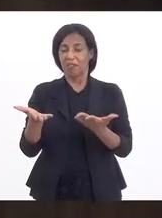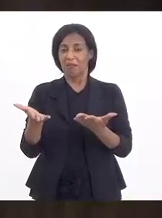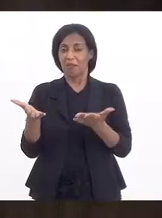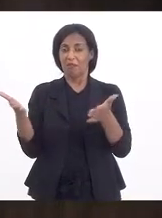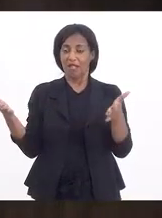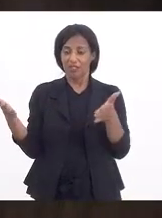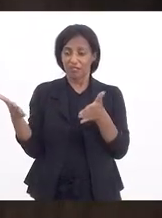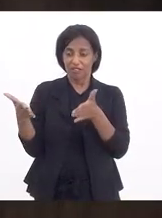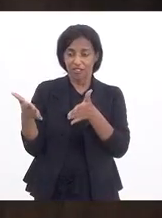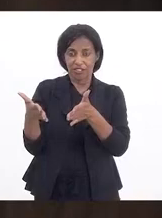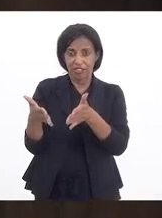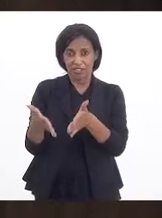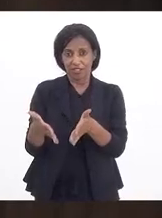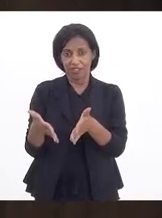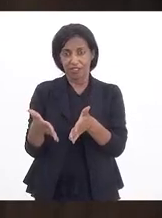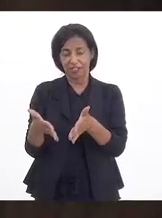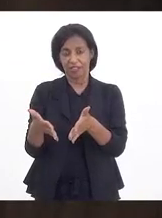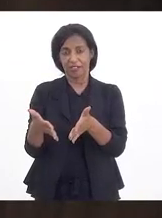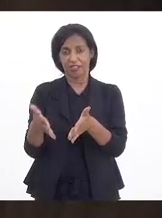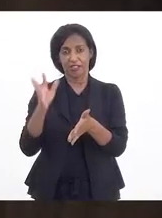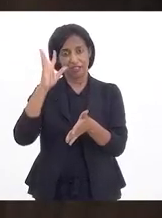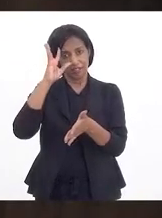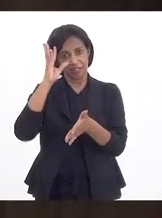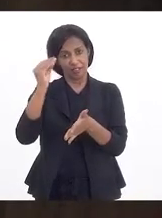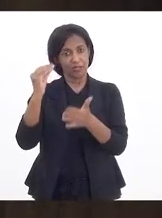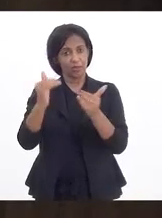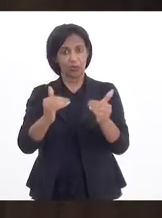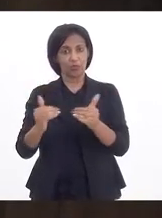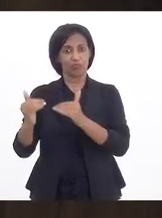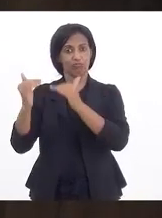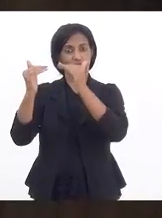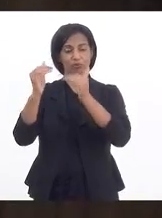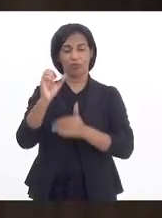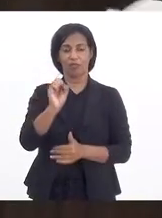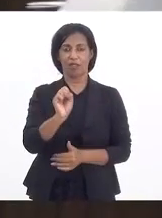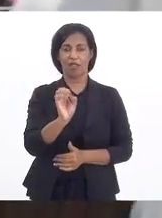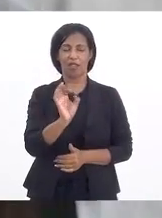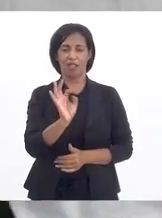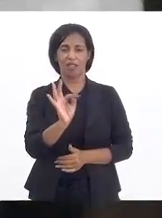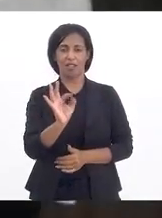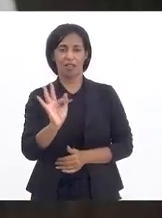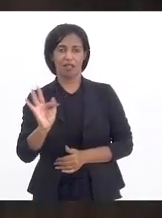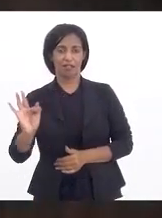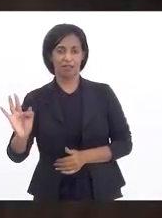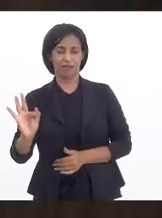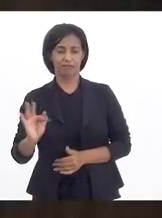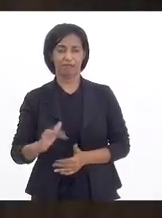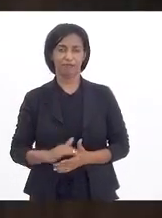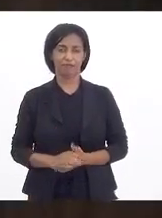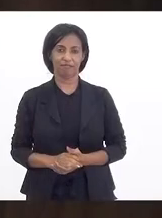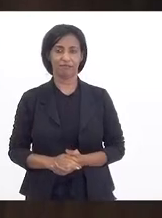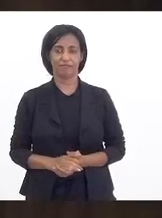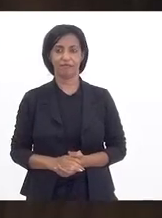restritiva isso já tá decidida no Supremo Tribunal Federal então